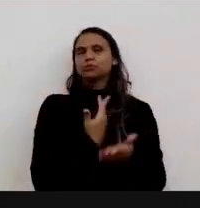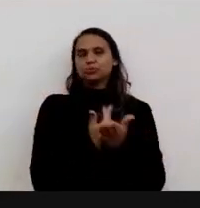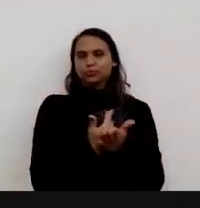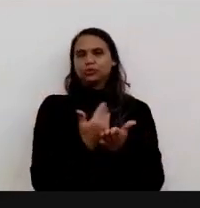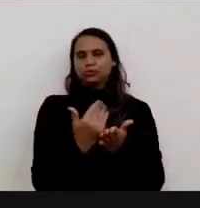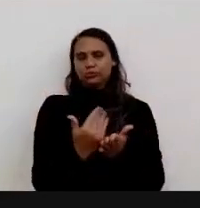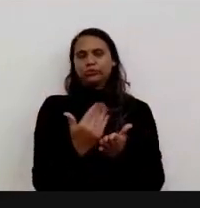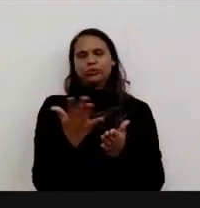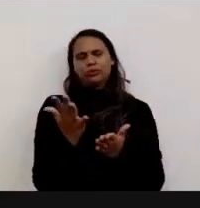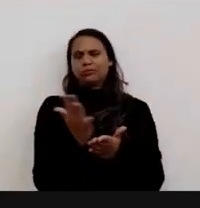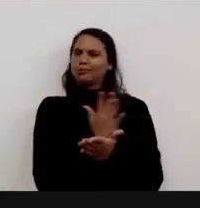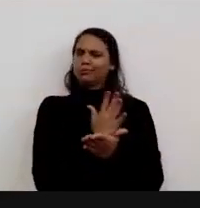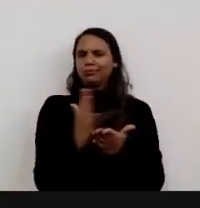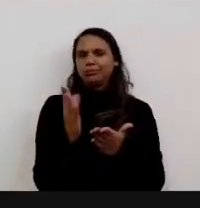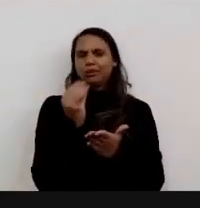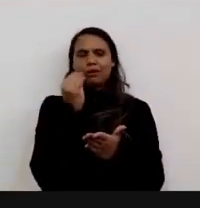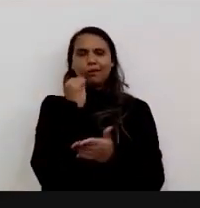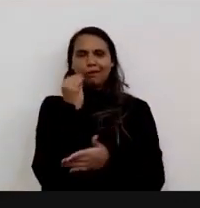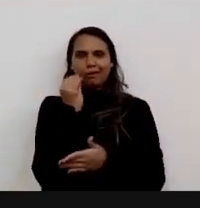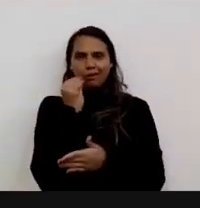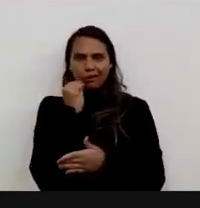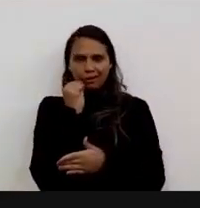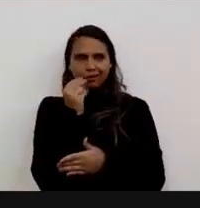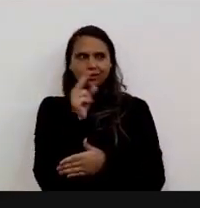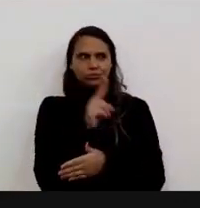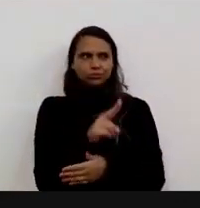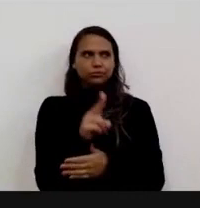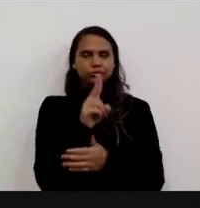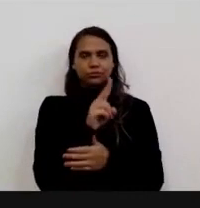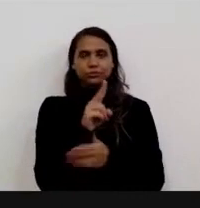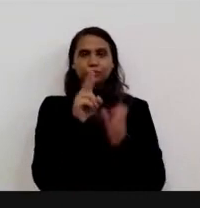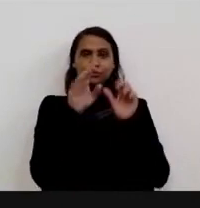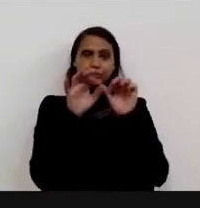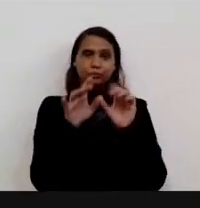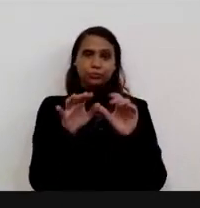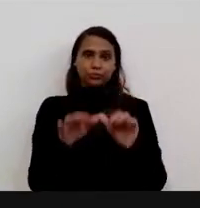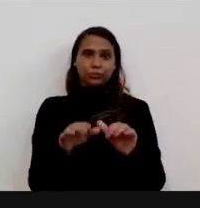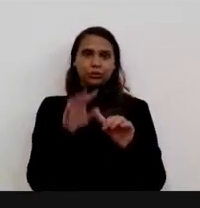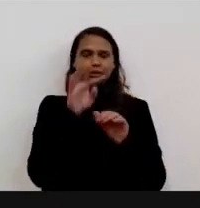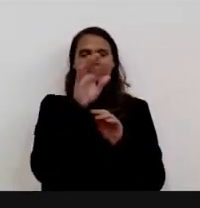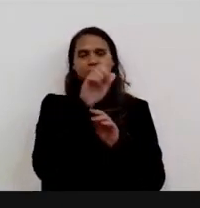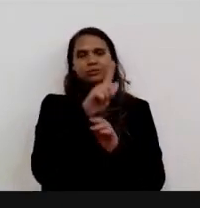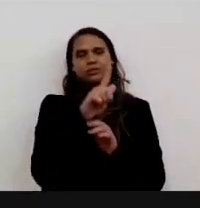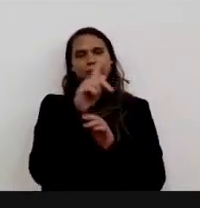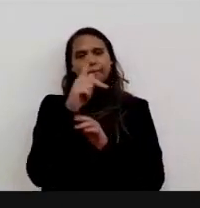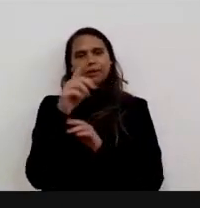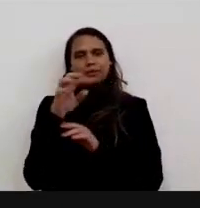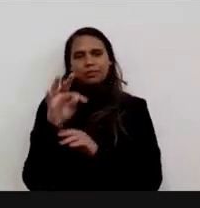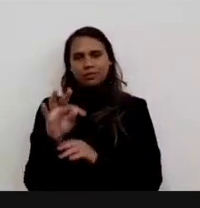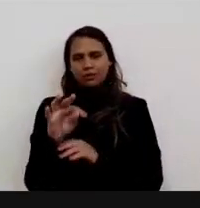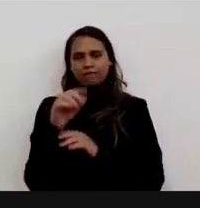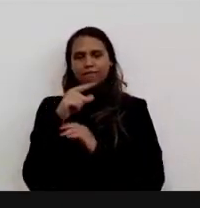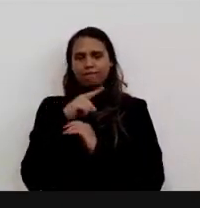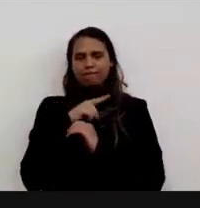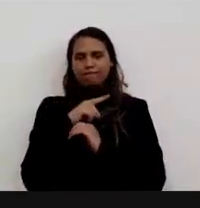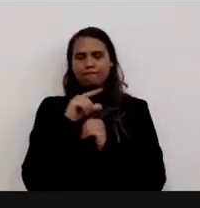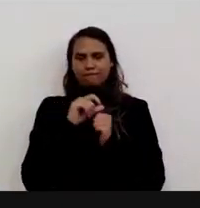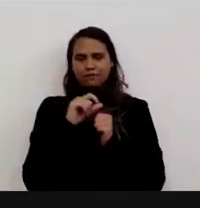alguns testes com a sumarização, utilizando até o ChatGPT. Então, fizemos aí um prompt, né,